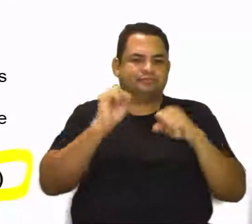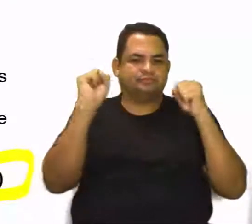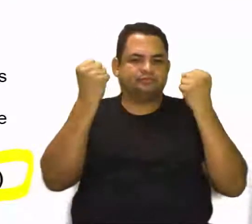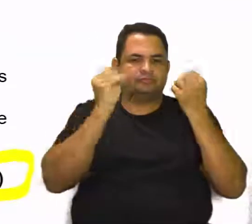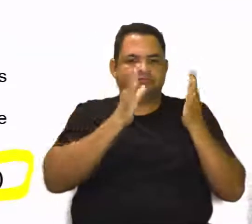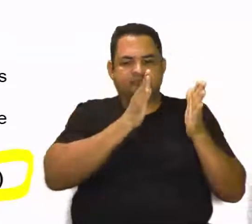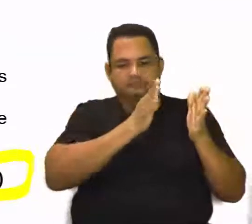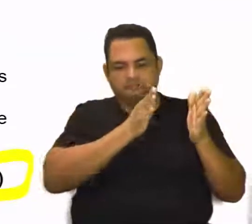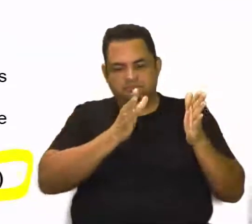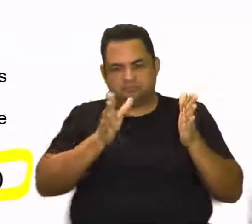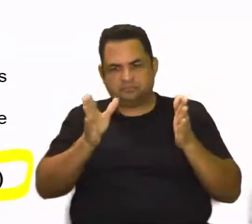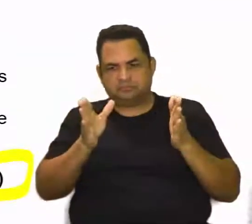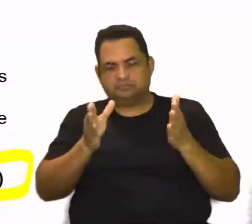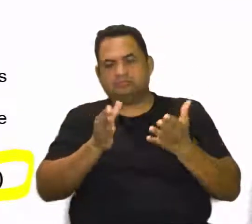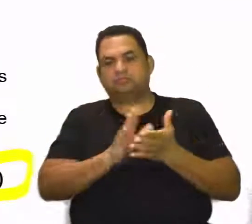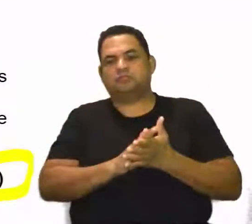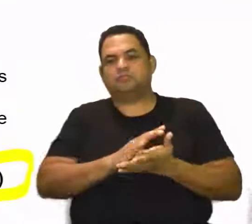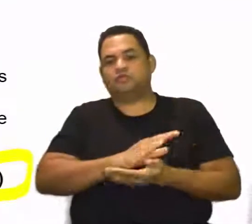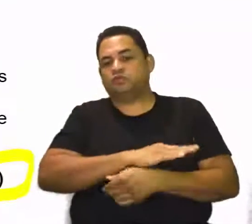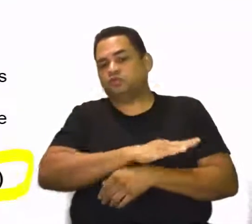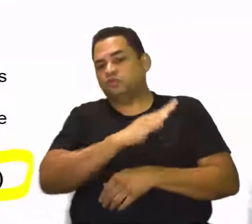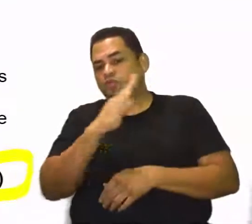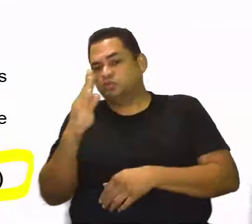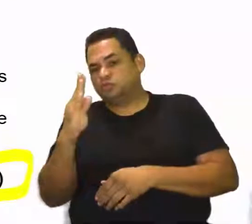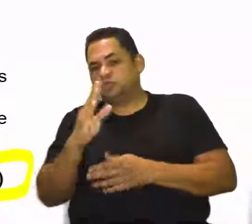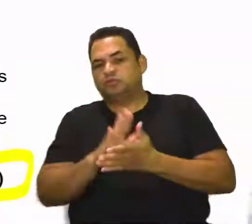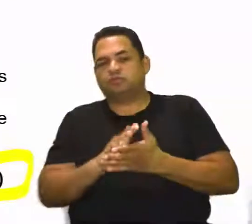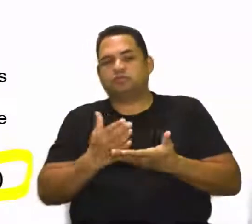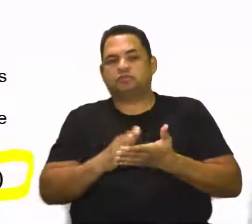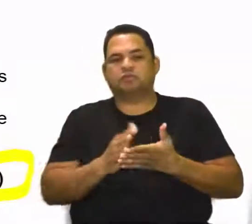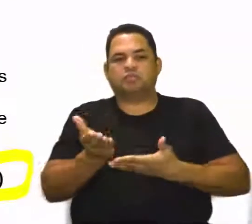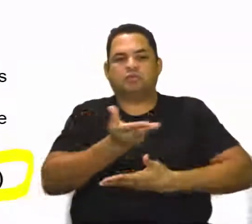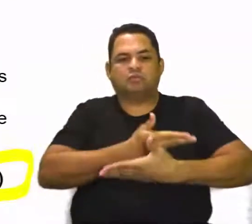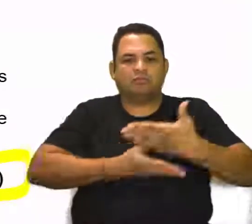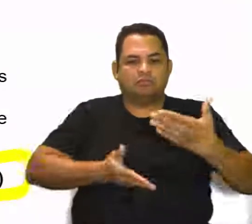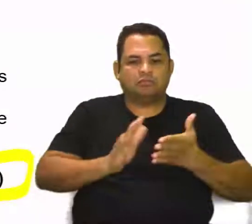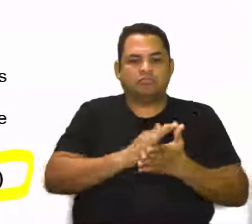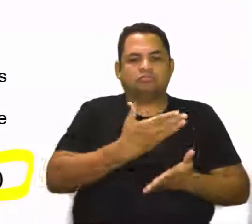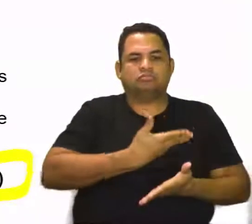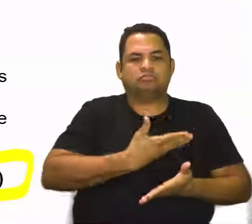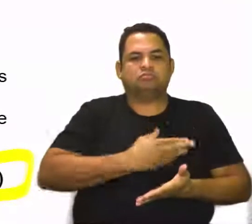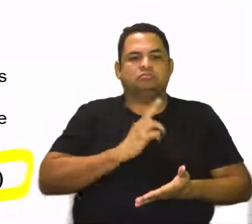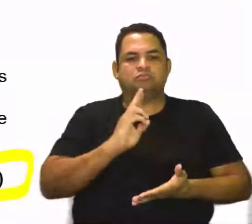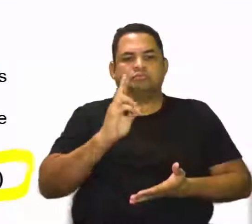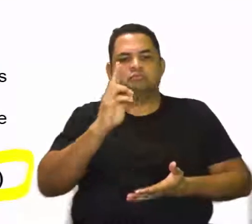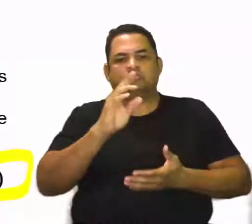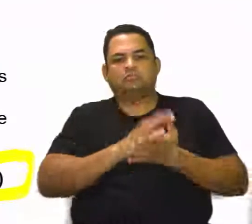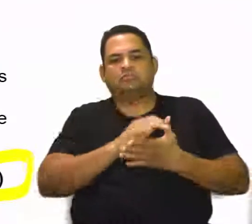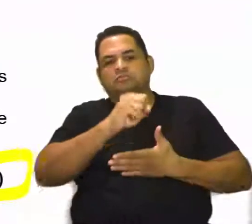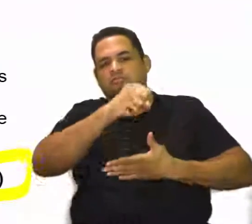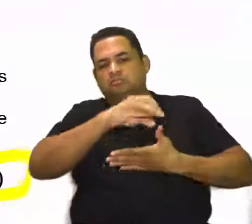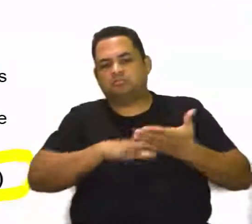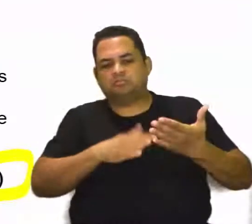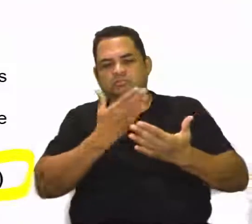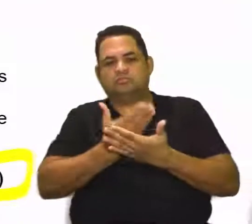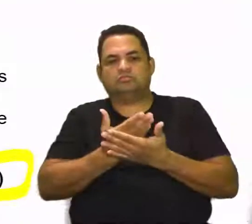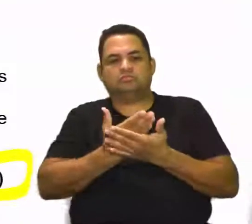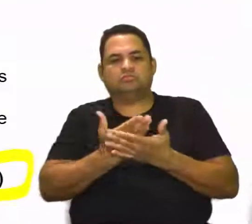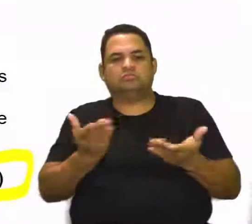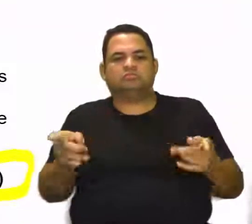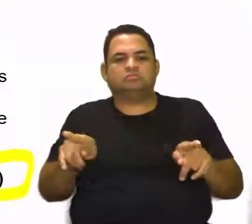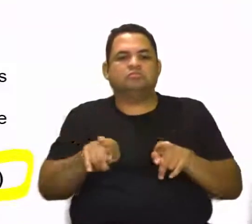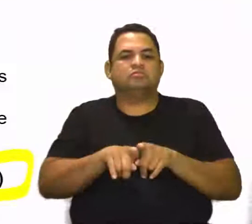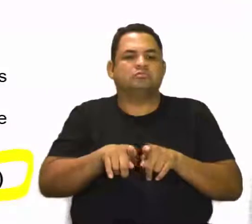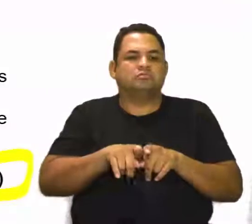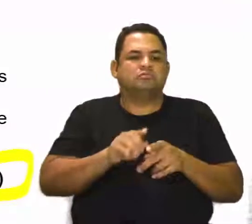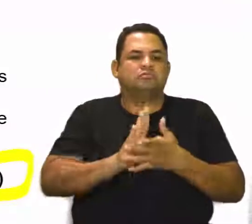atividade física ao longo do dia, também vai ter uma cooperação entre os colegas durante as atividades nas aulas, ainda